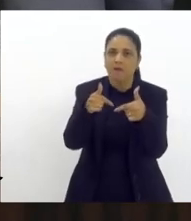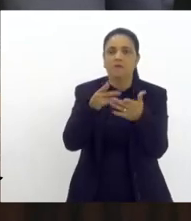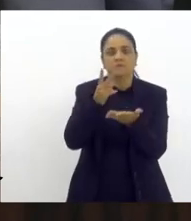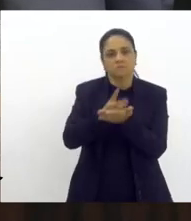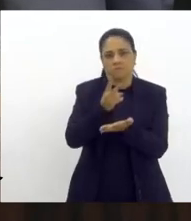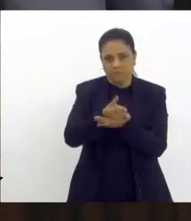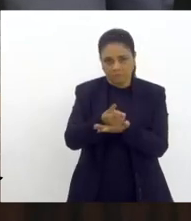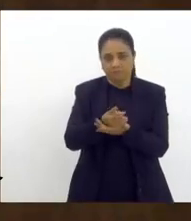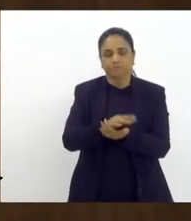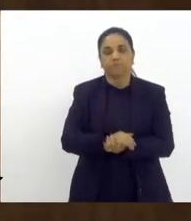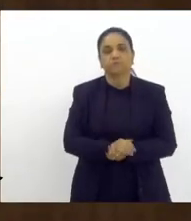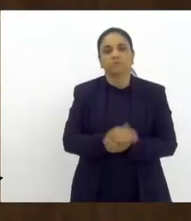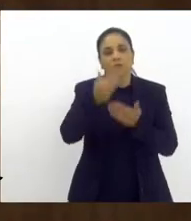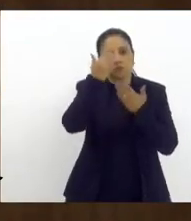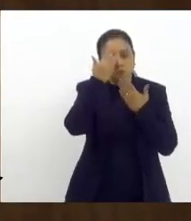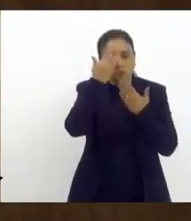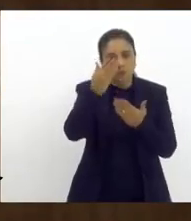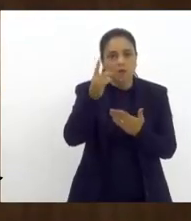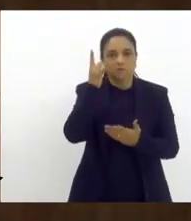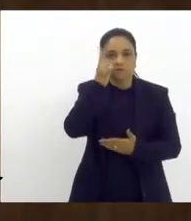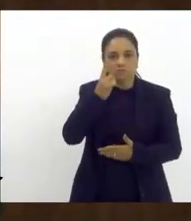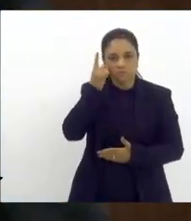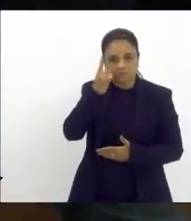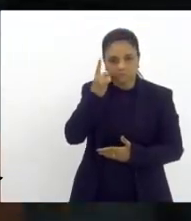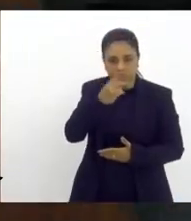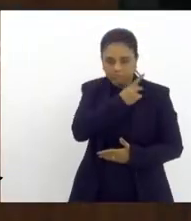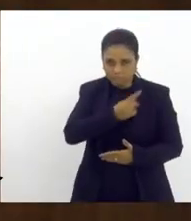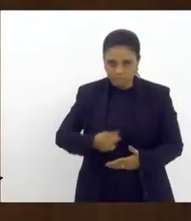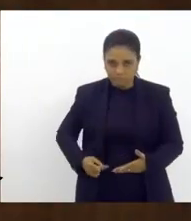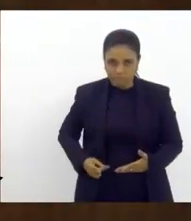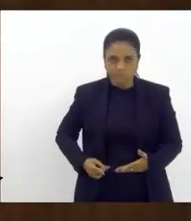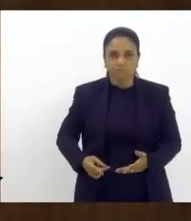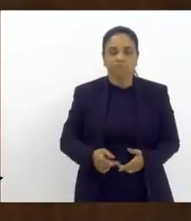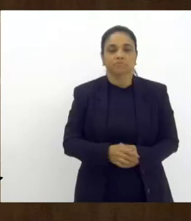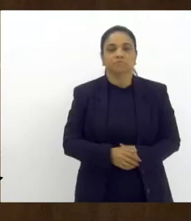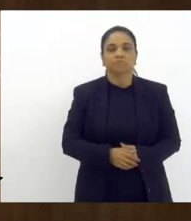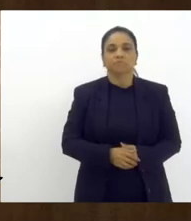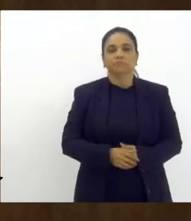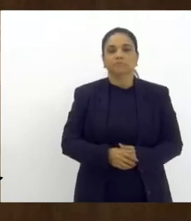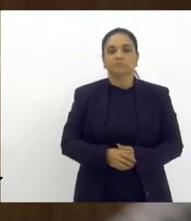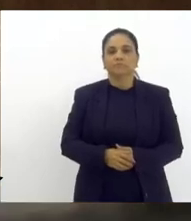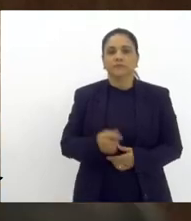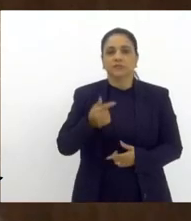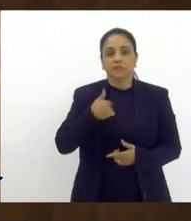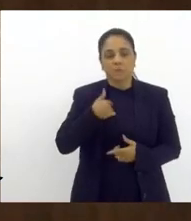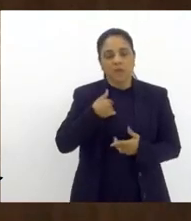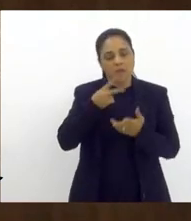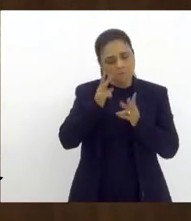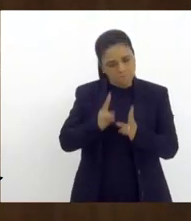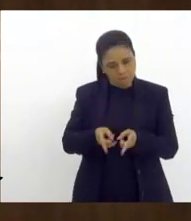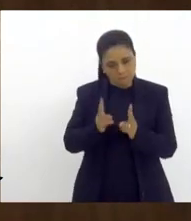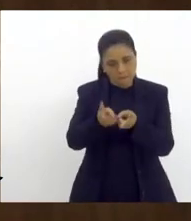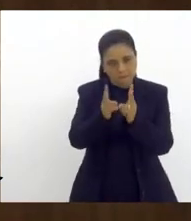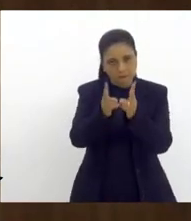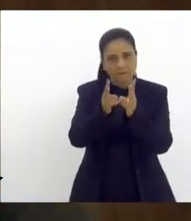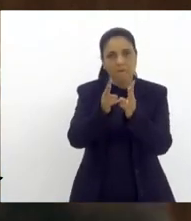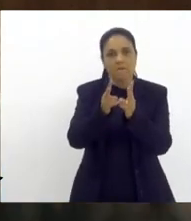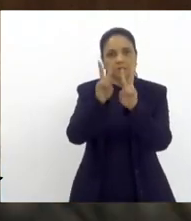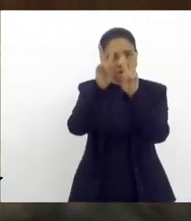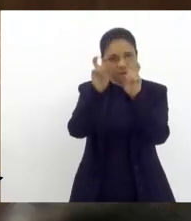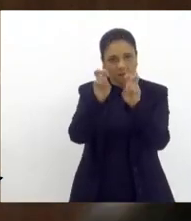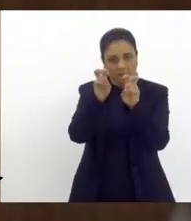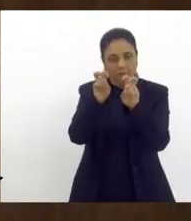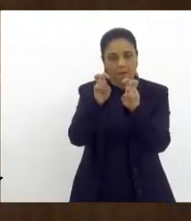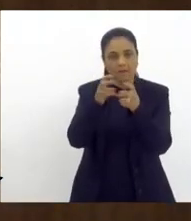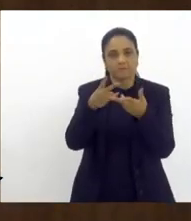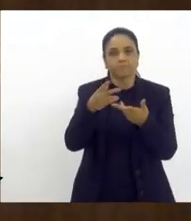sempre Muito obrigado senhor presidente e na mesma linha do que